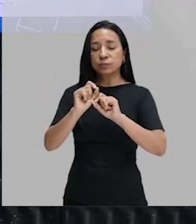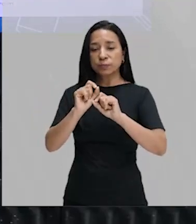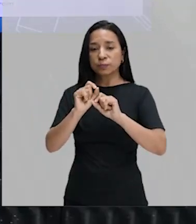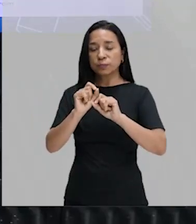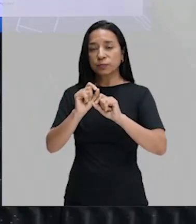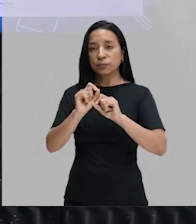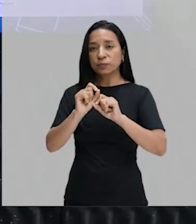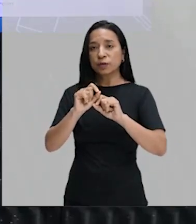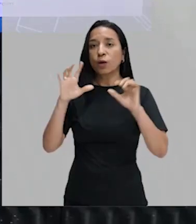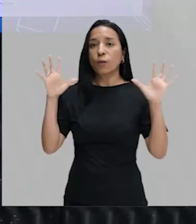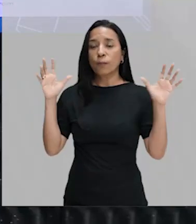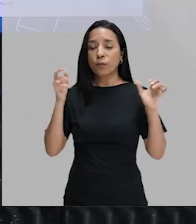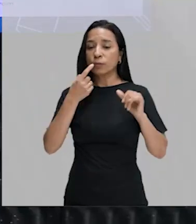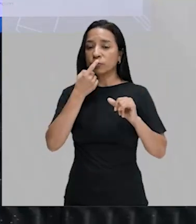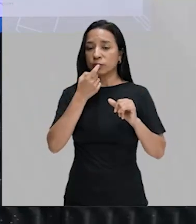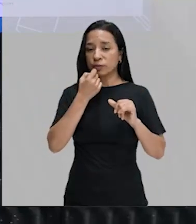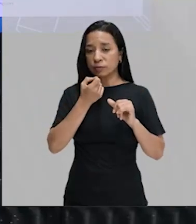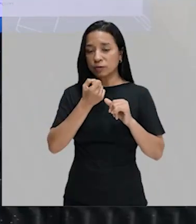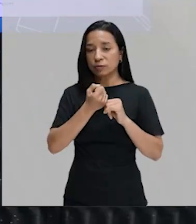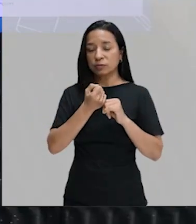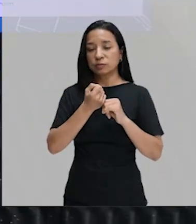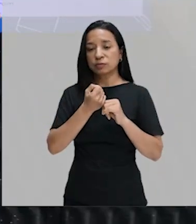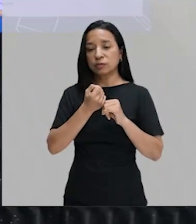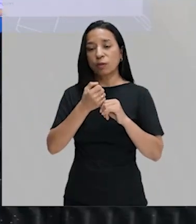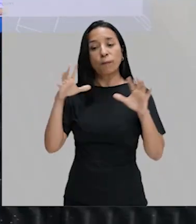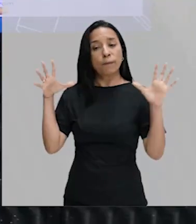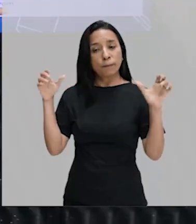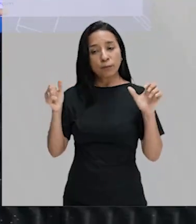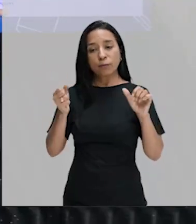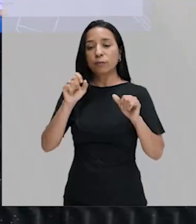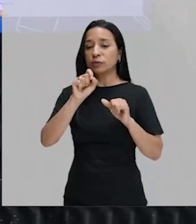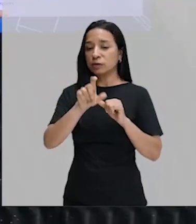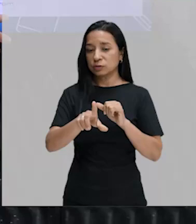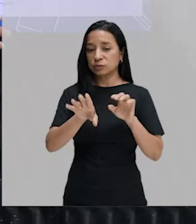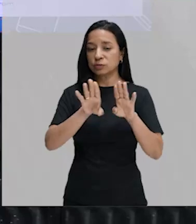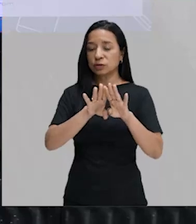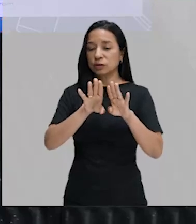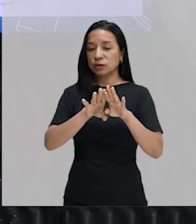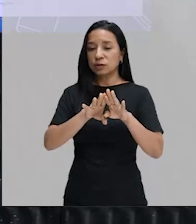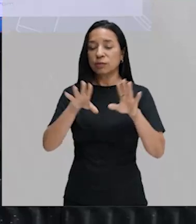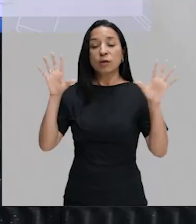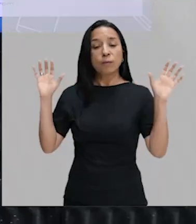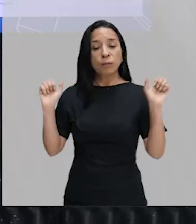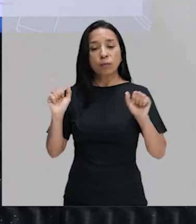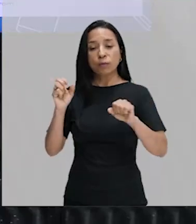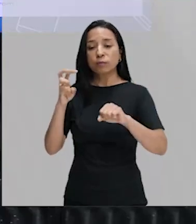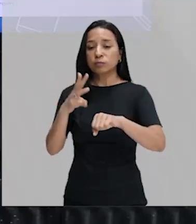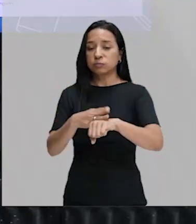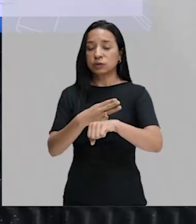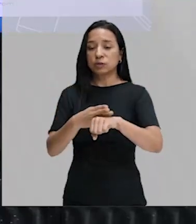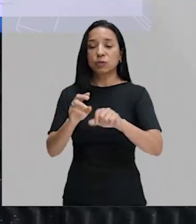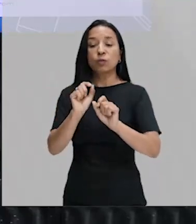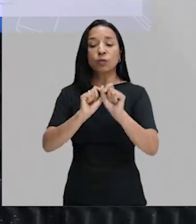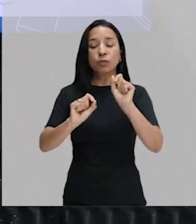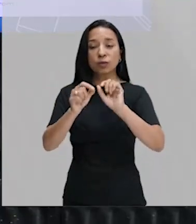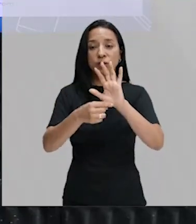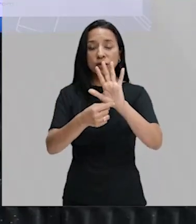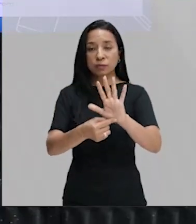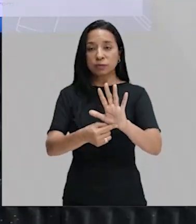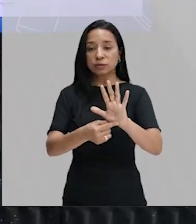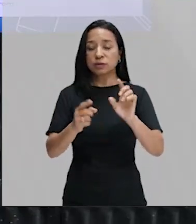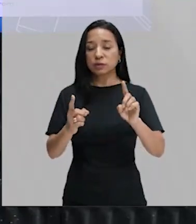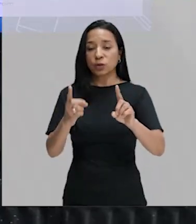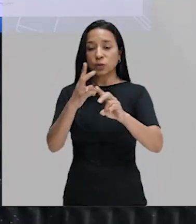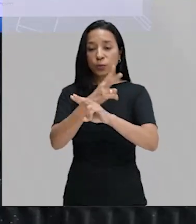tá? Formou pombo azul e pombo marrom. Agora, o que ele está apresentando nesse